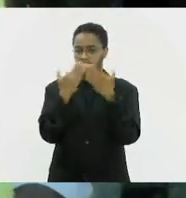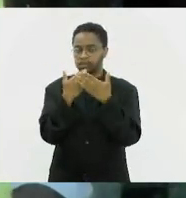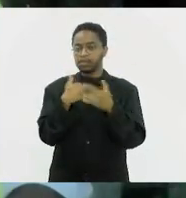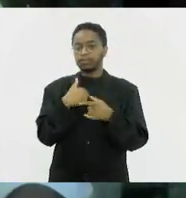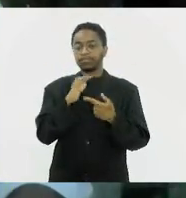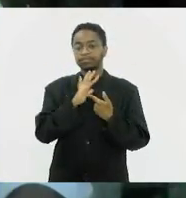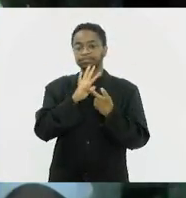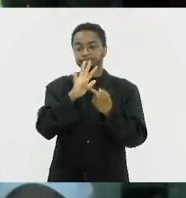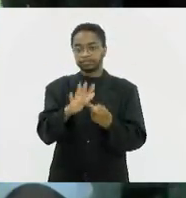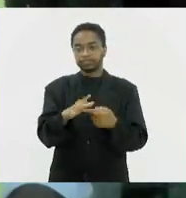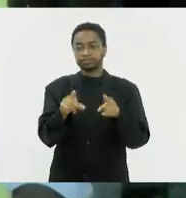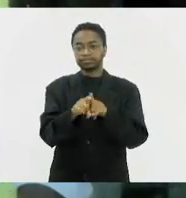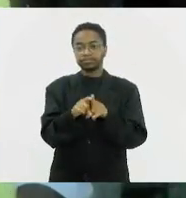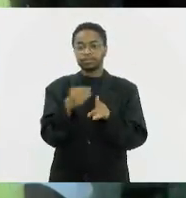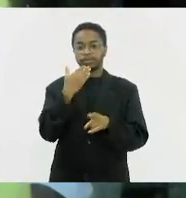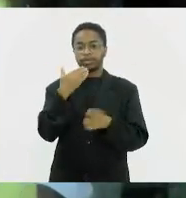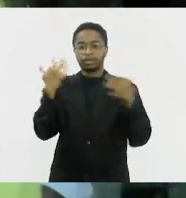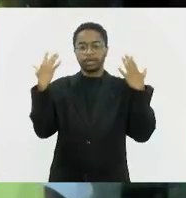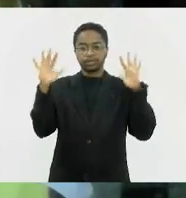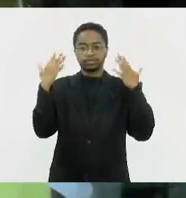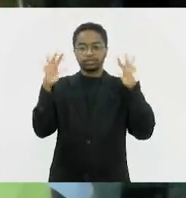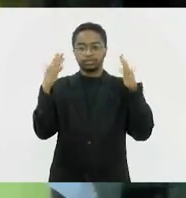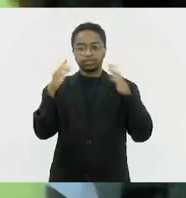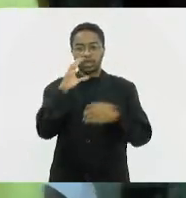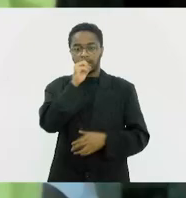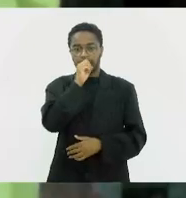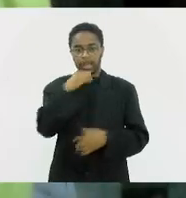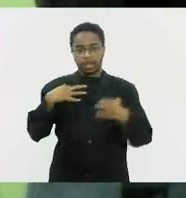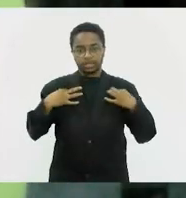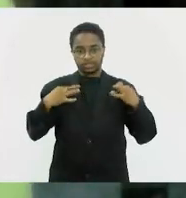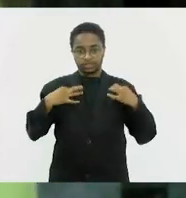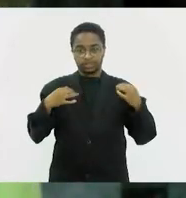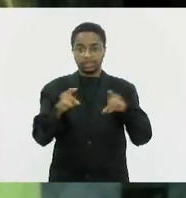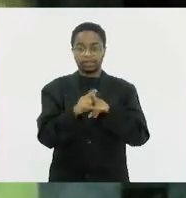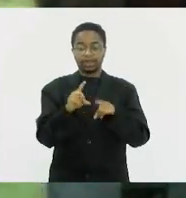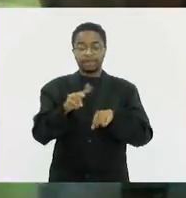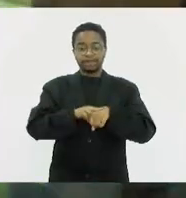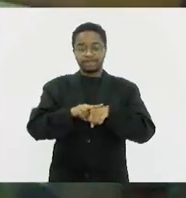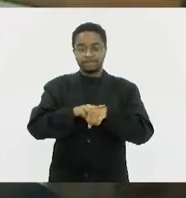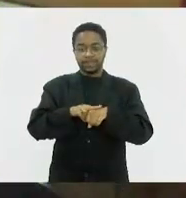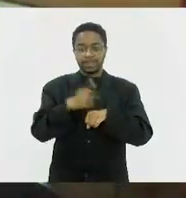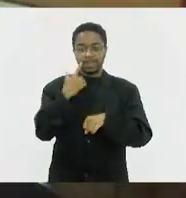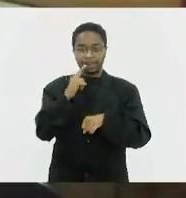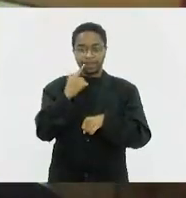e peço uma salva de palmas para minhas laranjinhas e meus verdes limão.